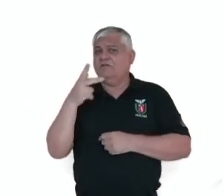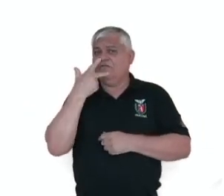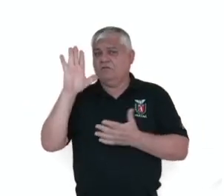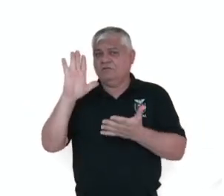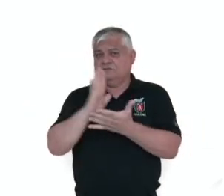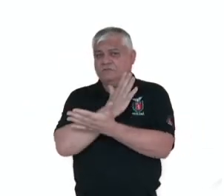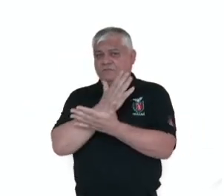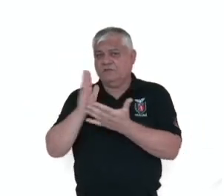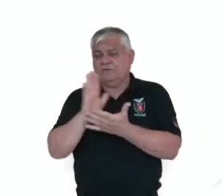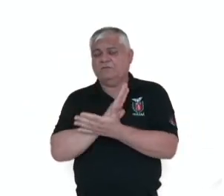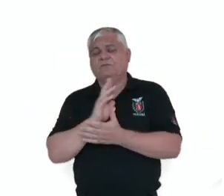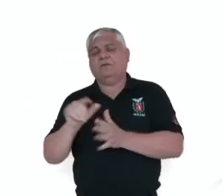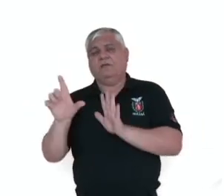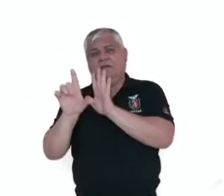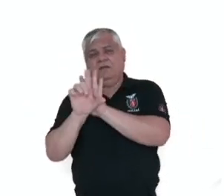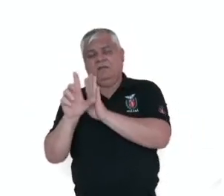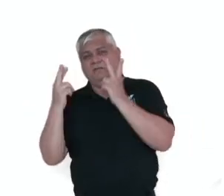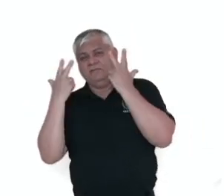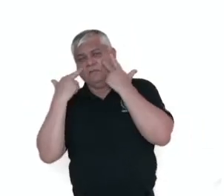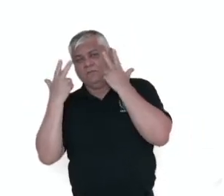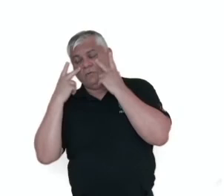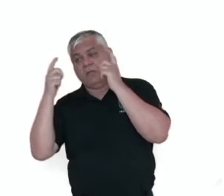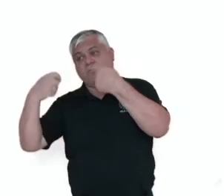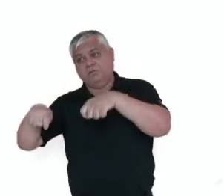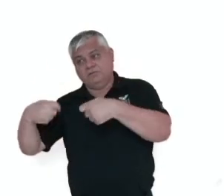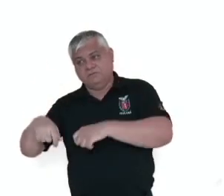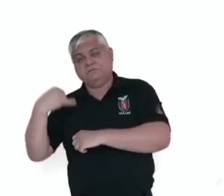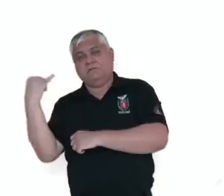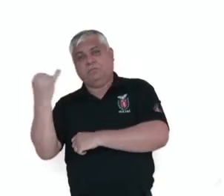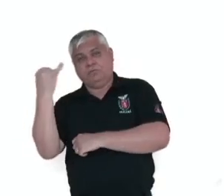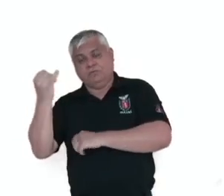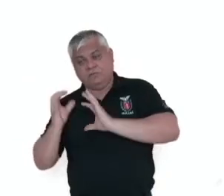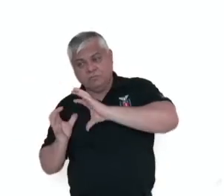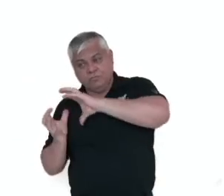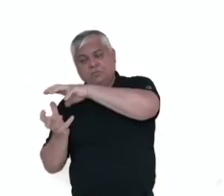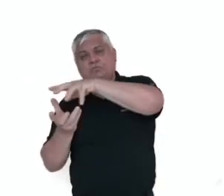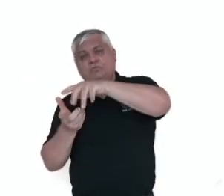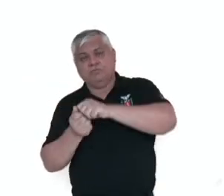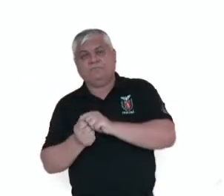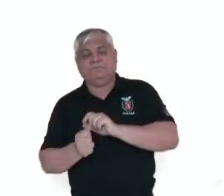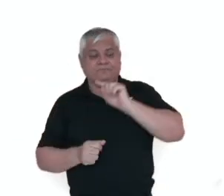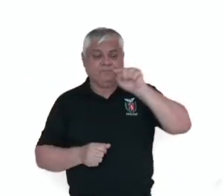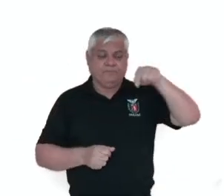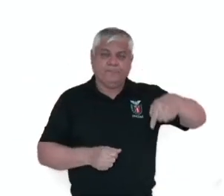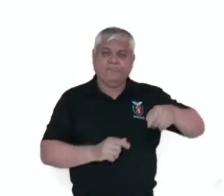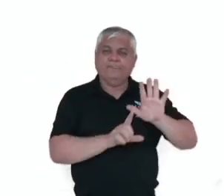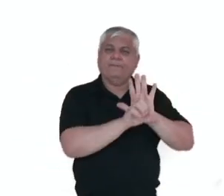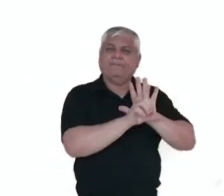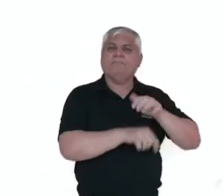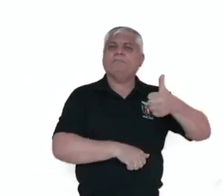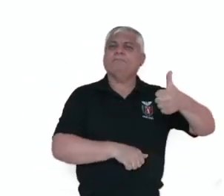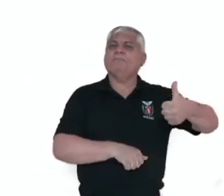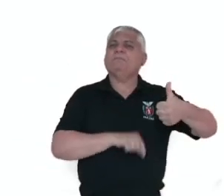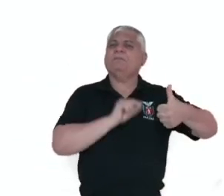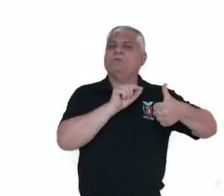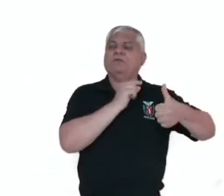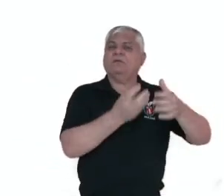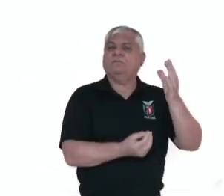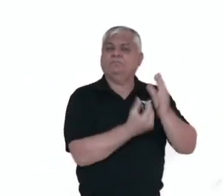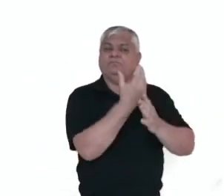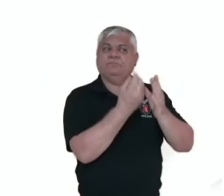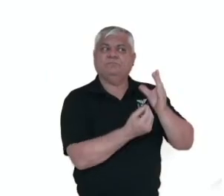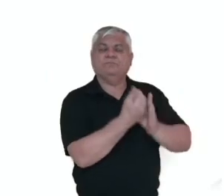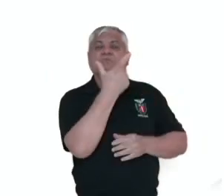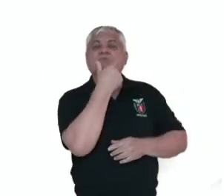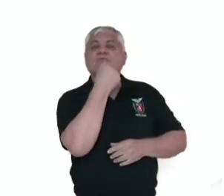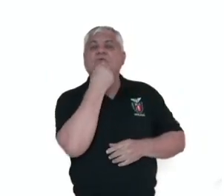em naturais, ou seja, necessárias em todas as sociedades universais, e positivas, criadas pelo